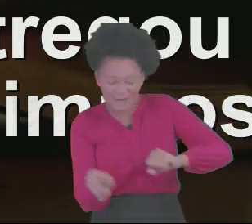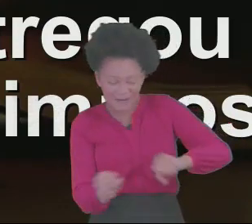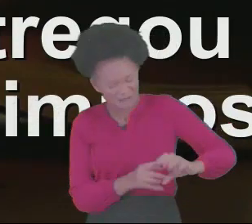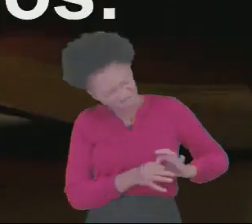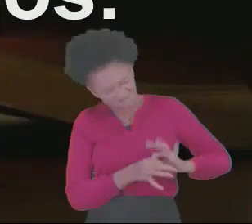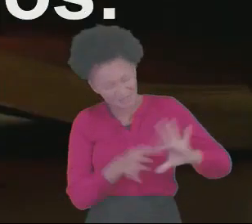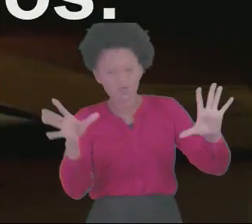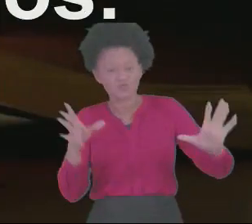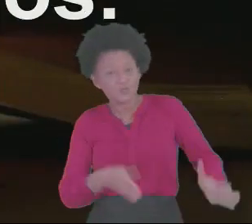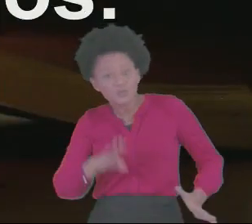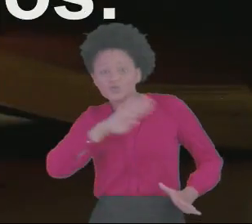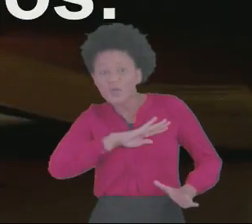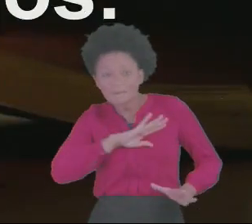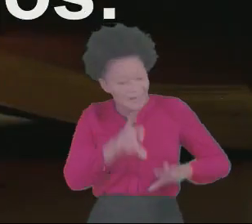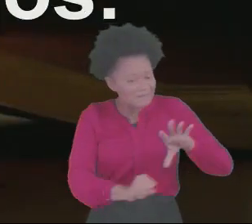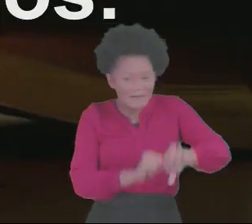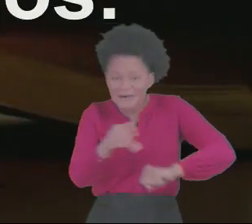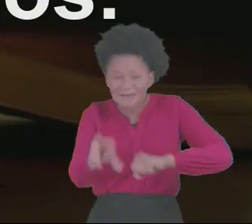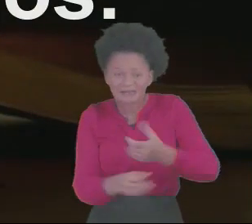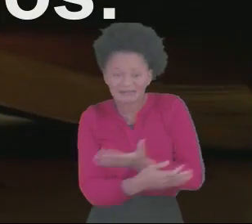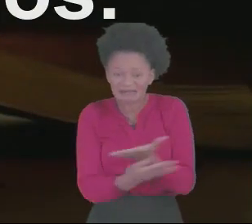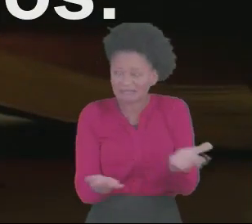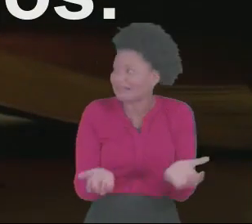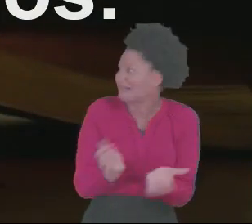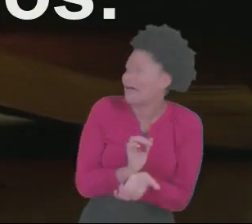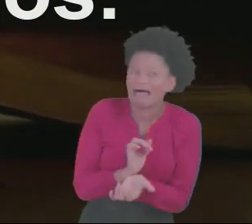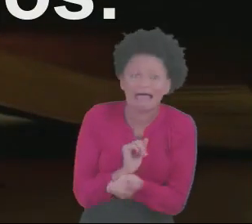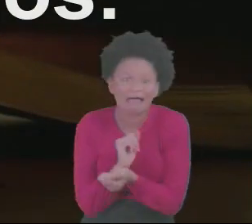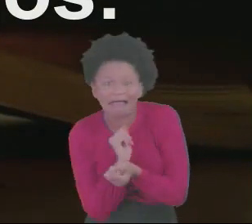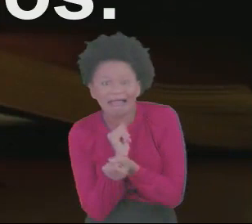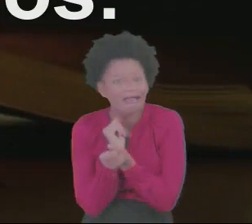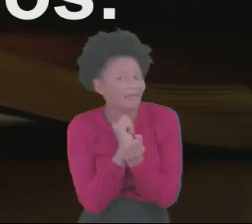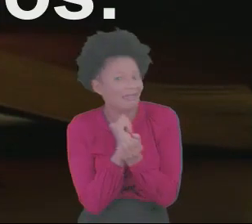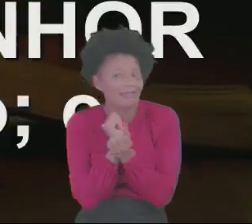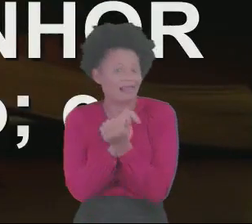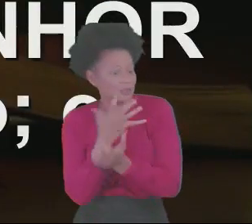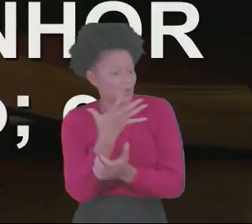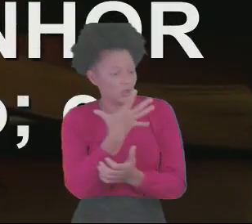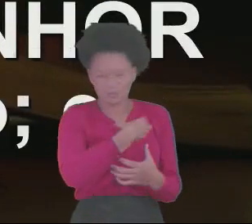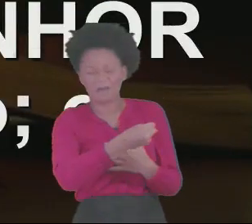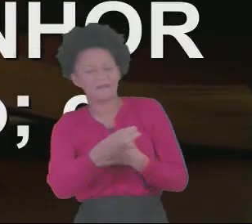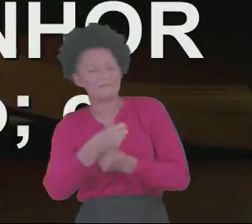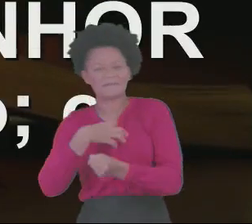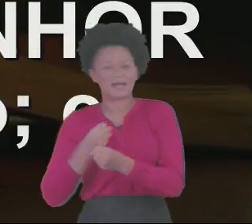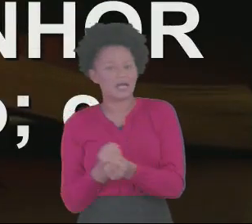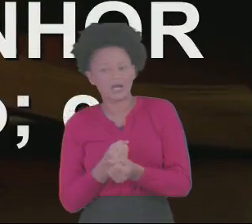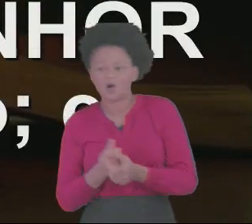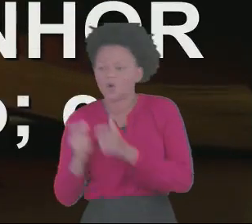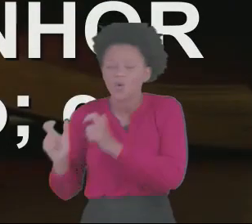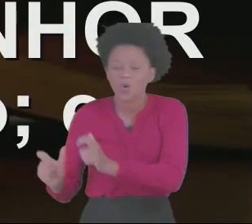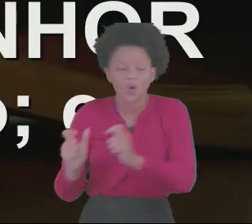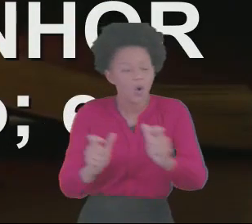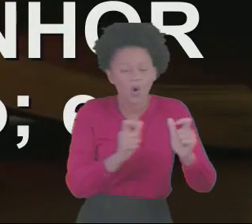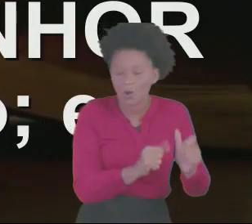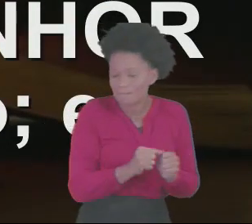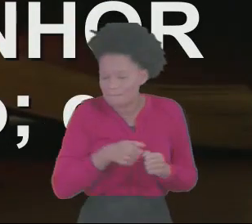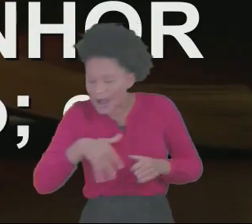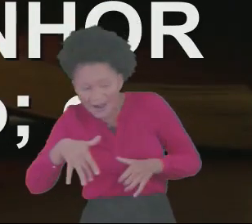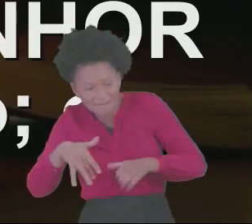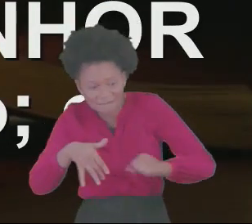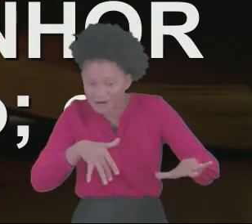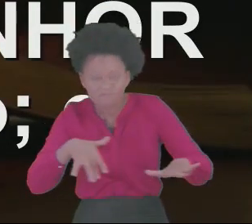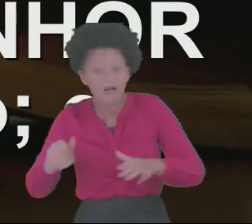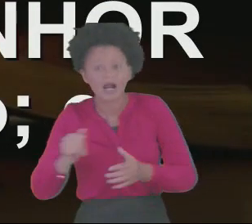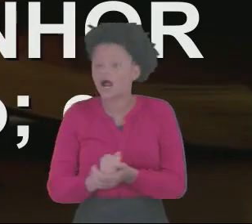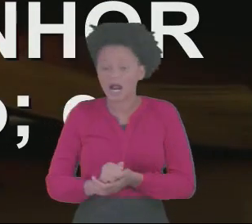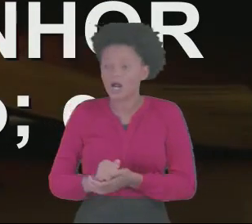ao redor e não puderam mais resistir diante dos seus inimigos por onde quer que saíram a mão do